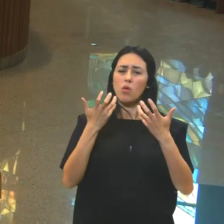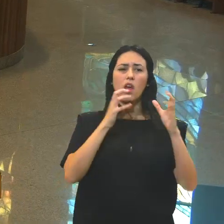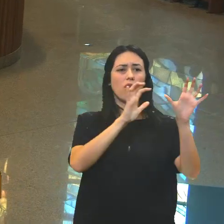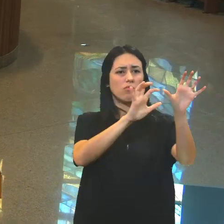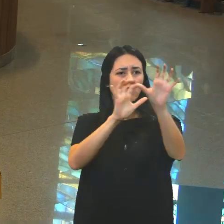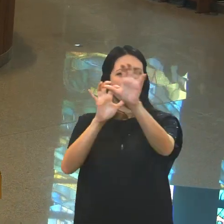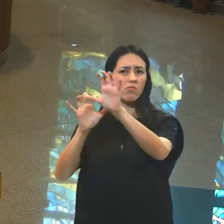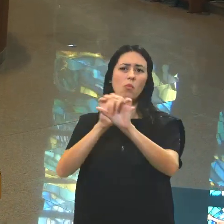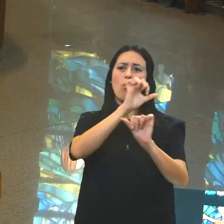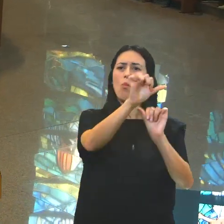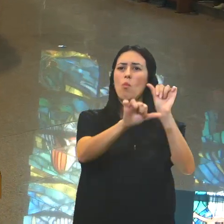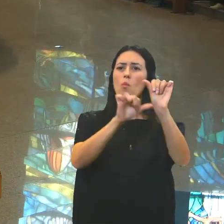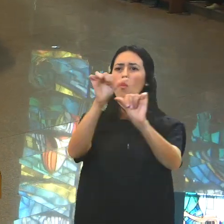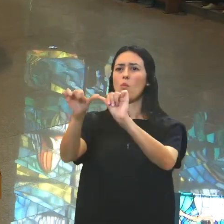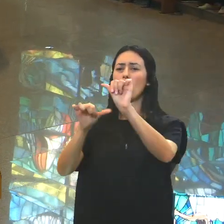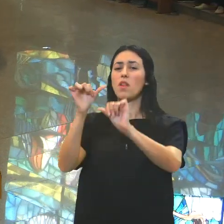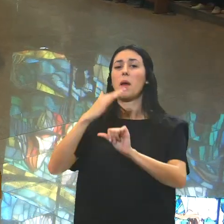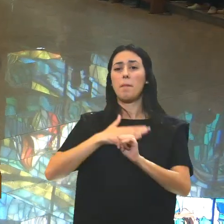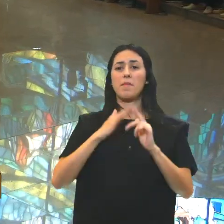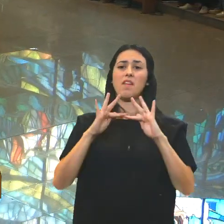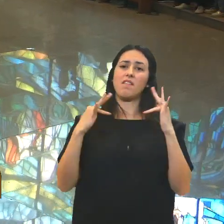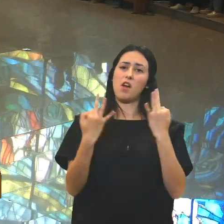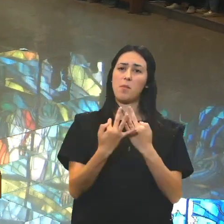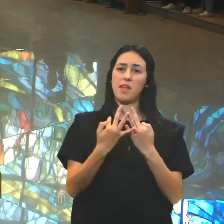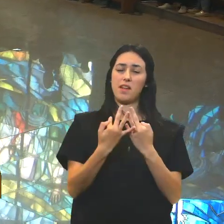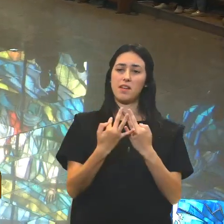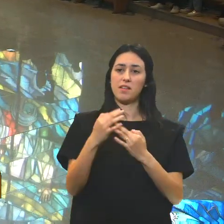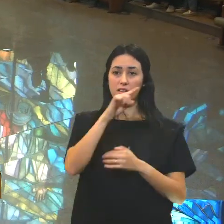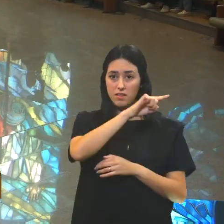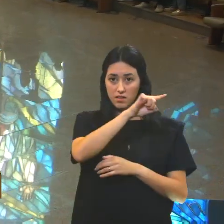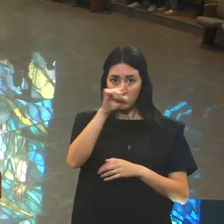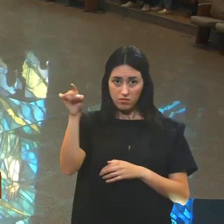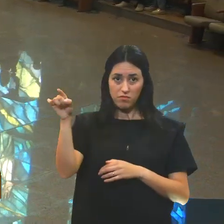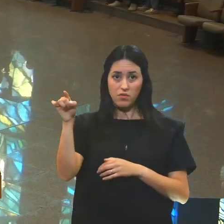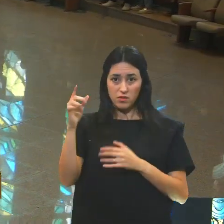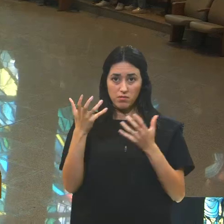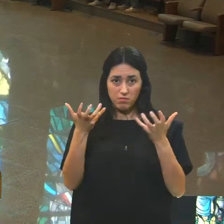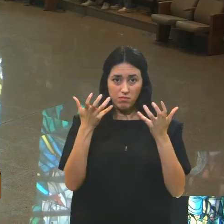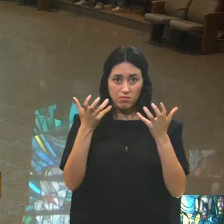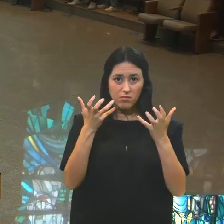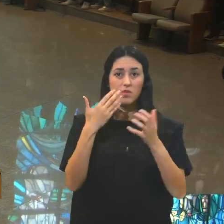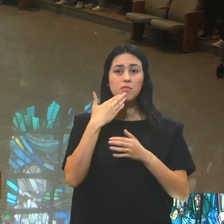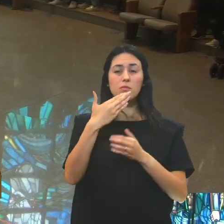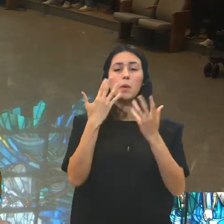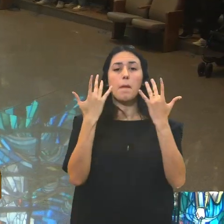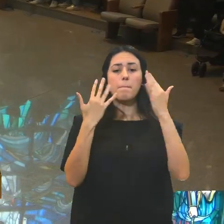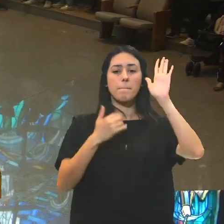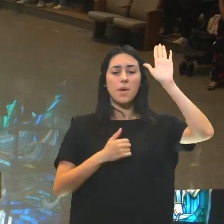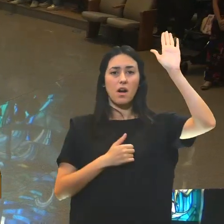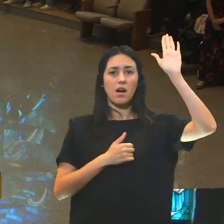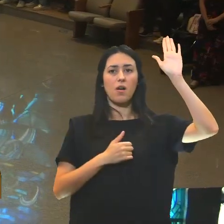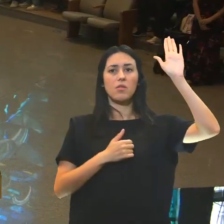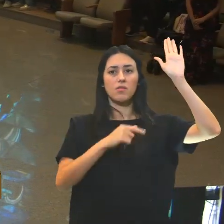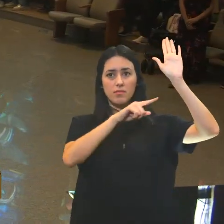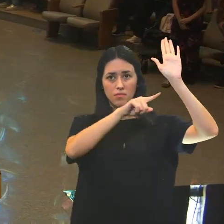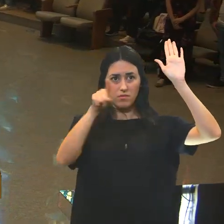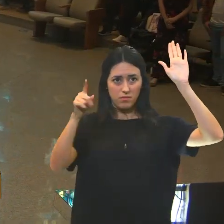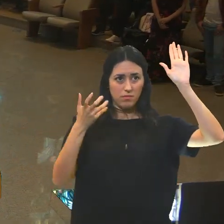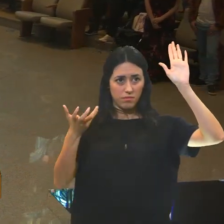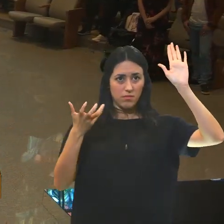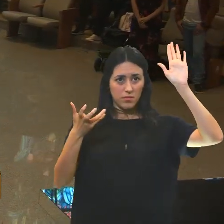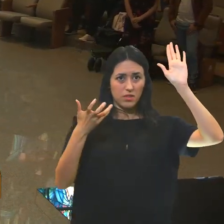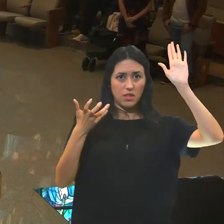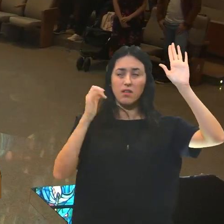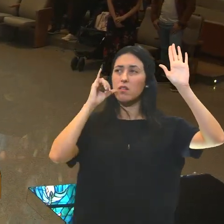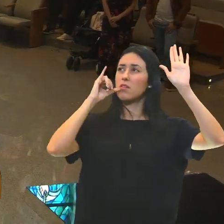de salvação da minha família. Você é uma dessas pessoas? Eu queria te convidar a levantar a mão no seu lugar. Você é uma dessas pessoas que está dizendo: